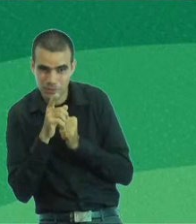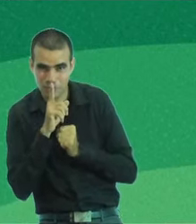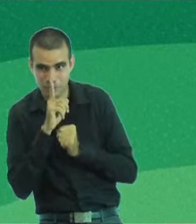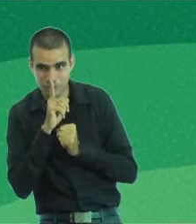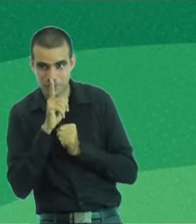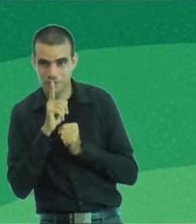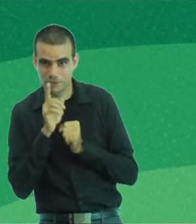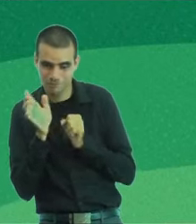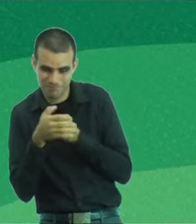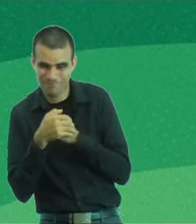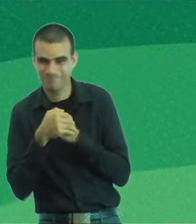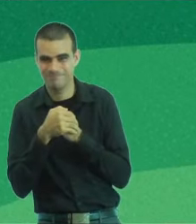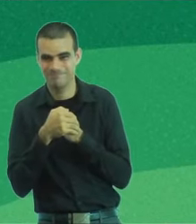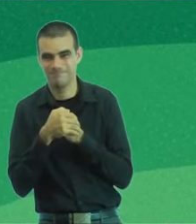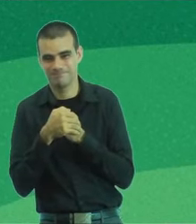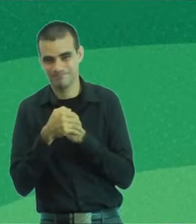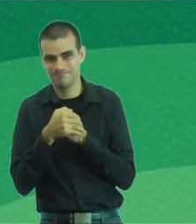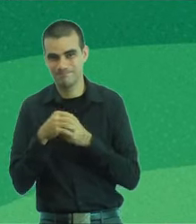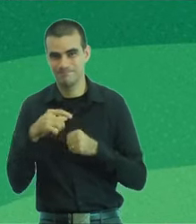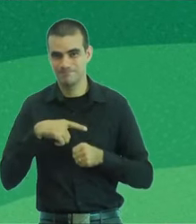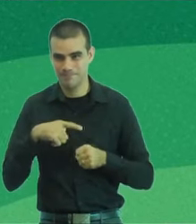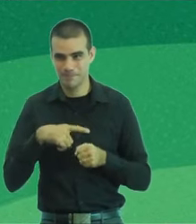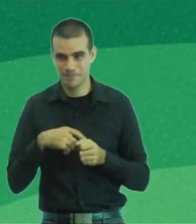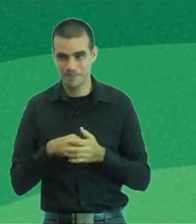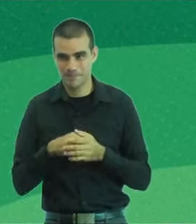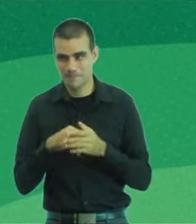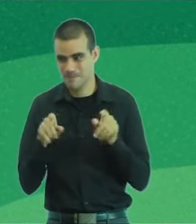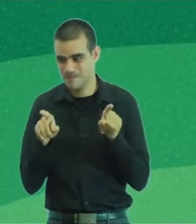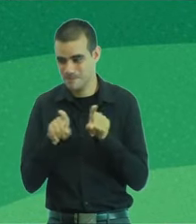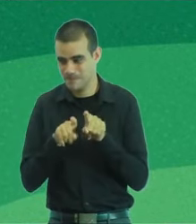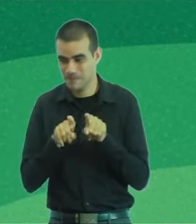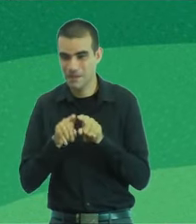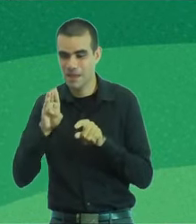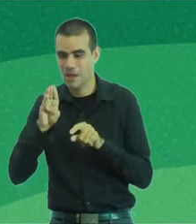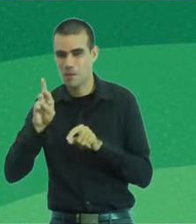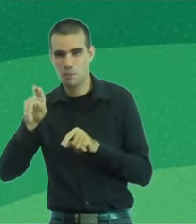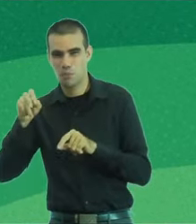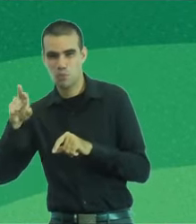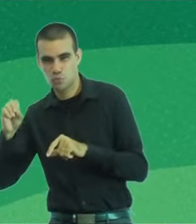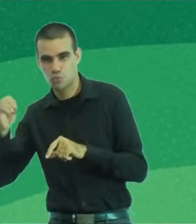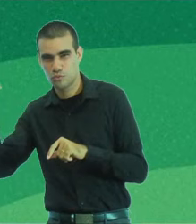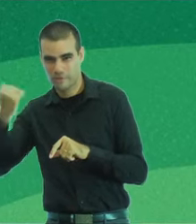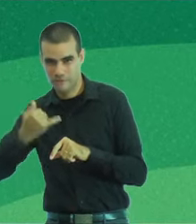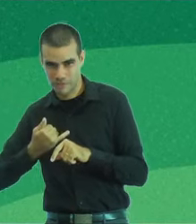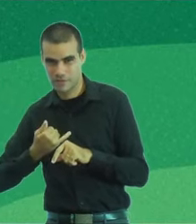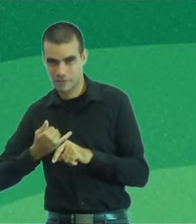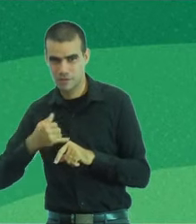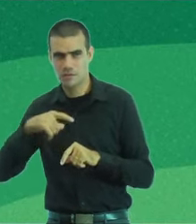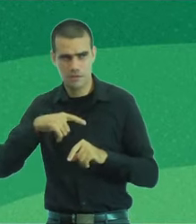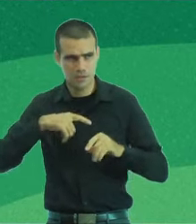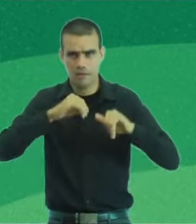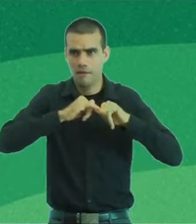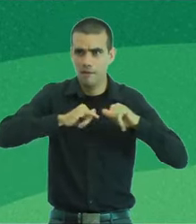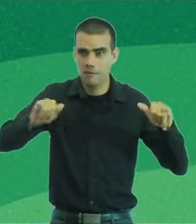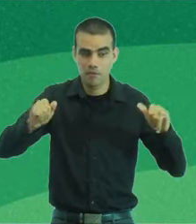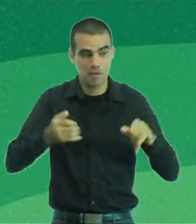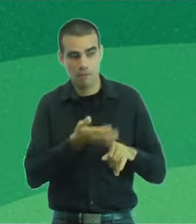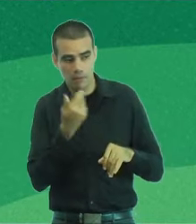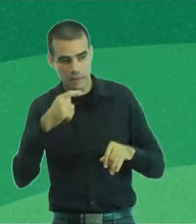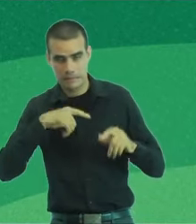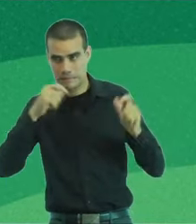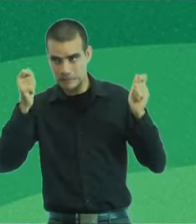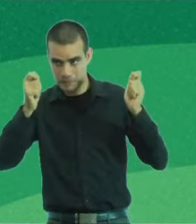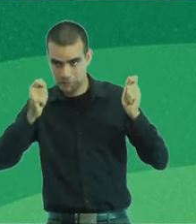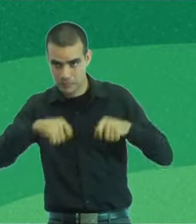rodando o tempo inteiro E aí o Bruno falou para mim abrir essa campanha o Bruno Rocha se tu tiver vendo Bruno